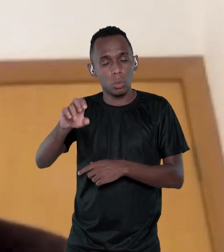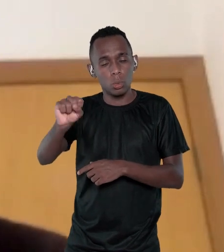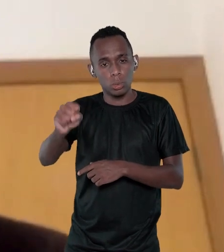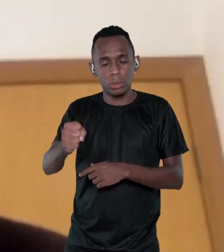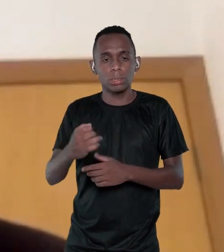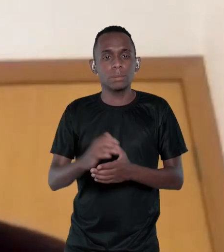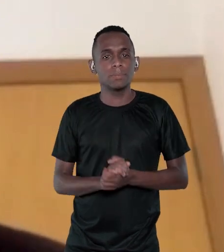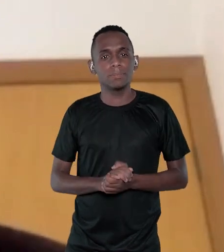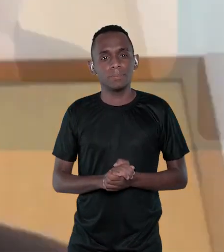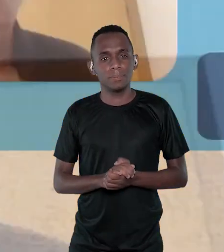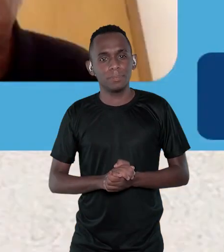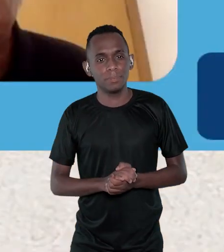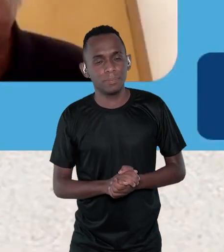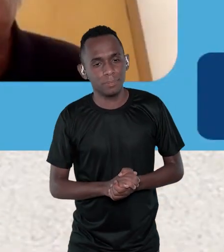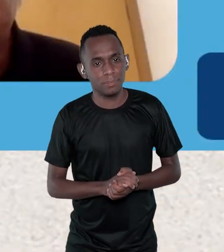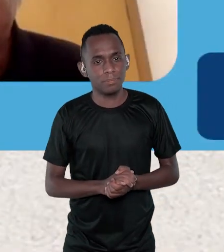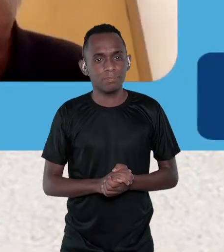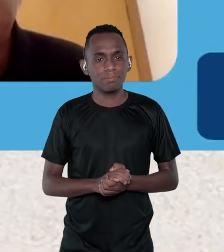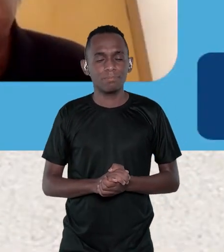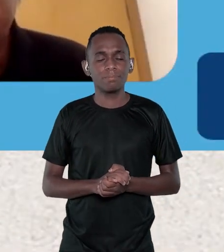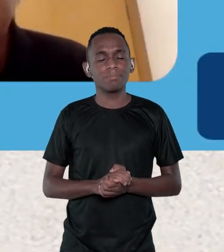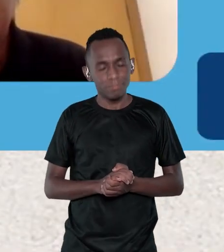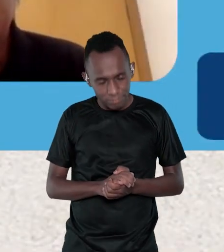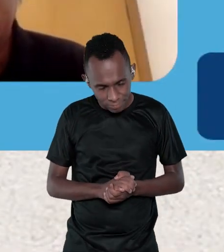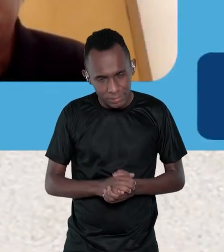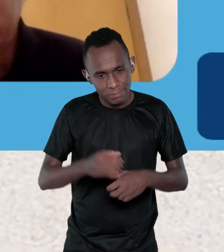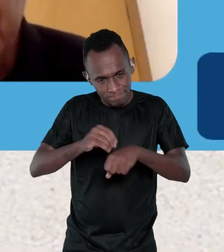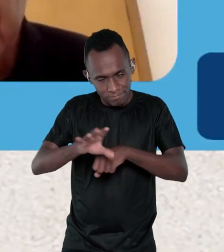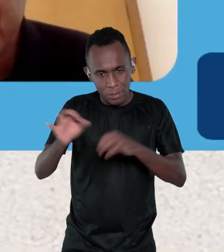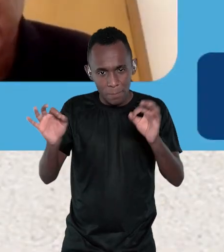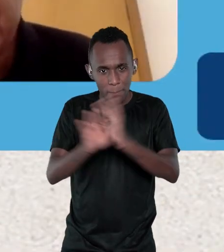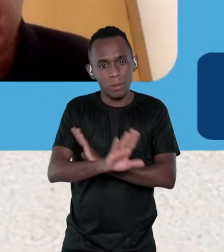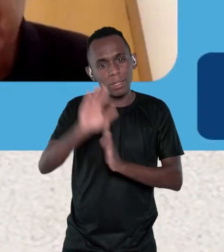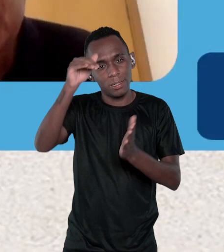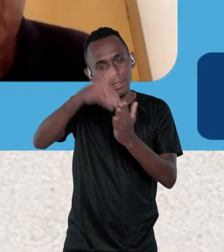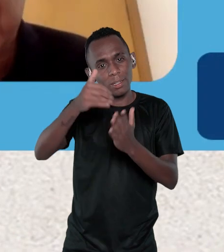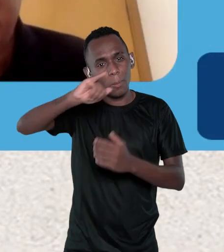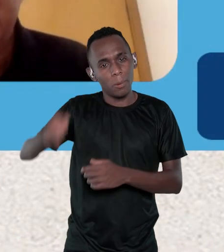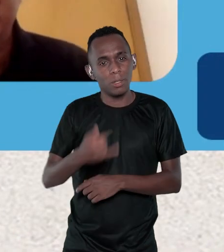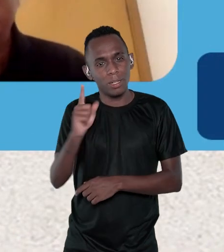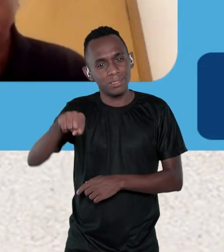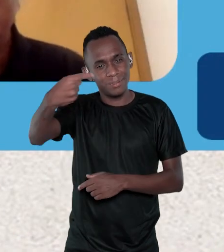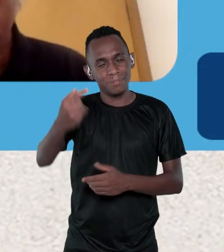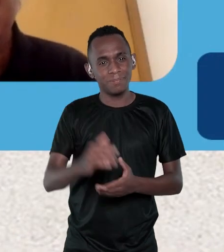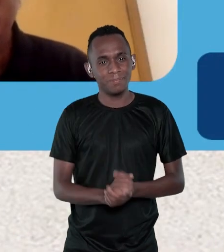Ai, que maravilha! É só procurar Murilo Antunes, então, no Spotify. Murilo Antunes